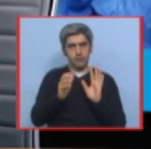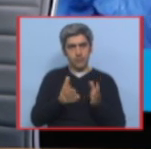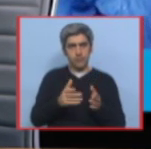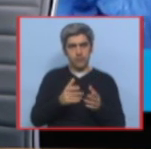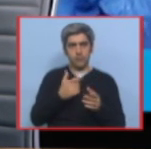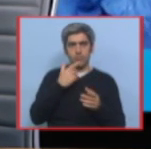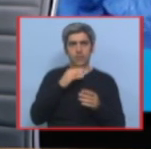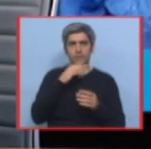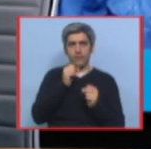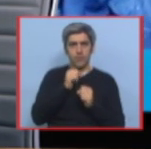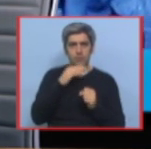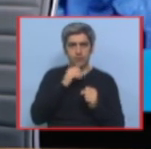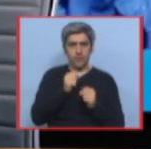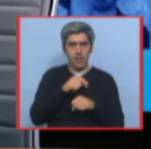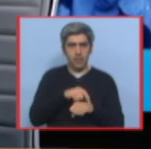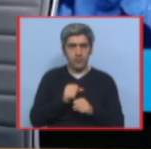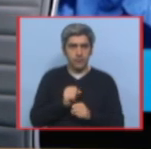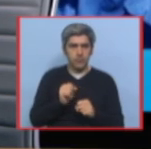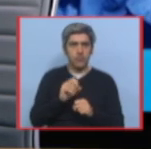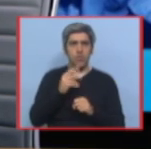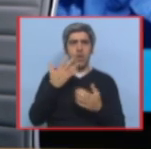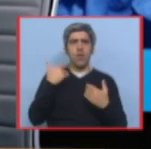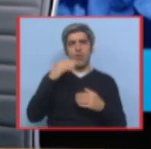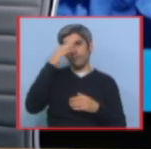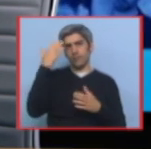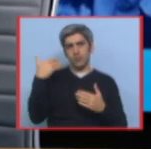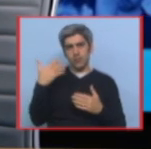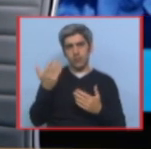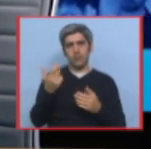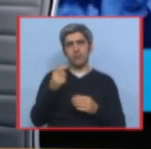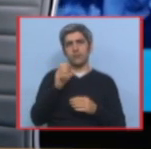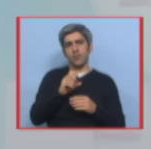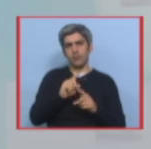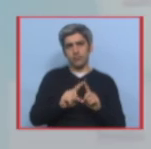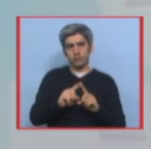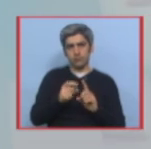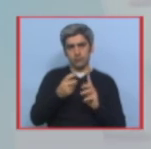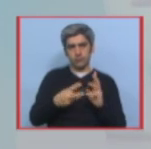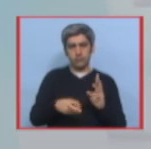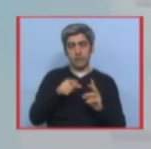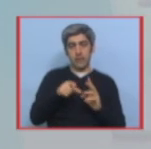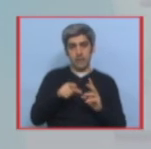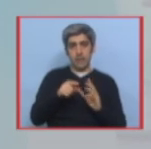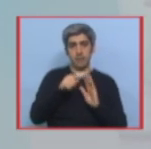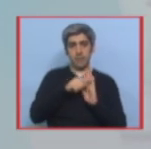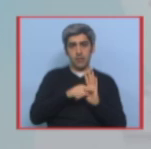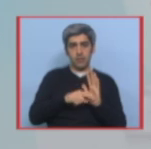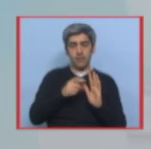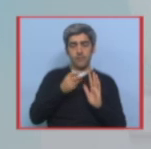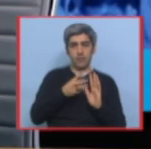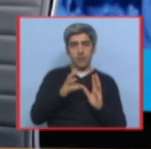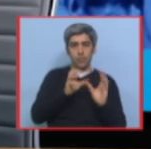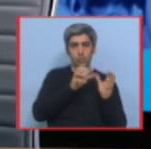não passam frio durante o inverno, que não têm demasiado calor durante o verão e por aí fora. E são medidas que são dirigidas a